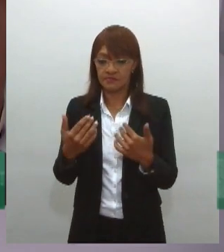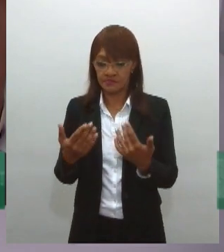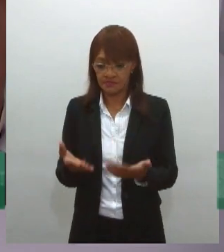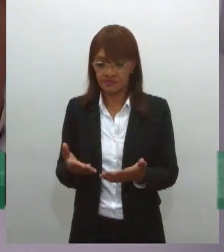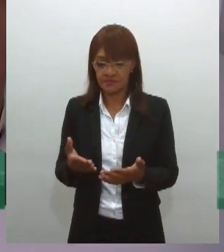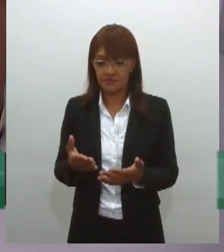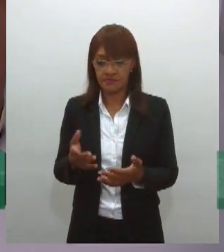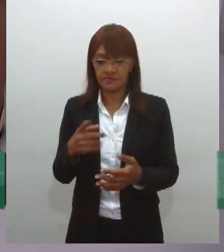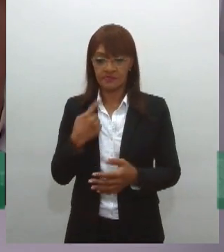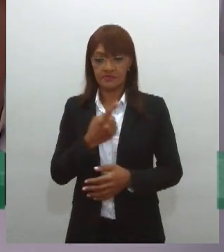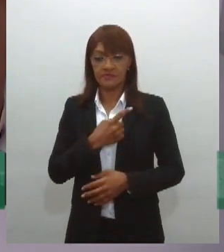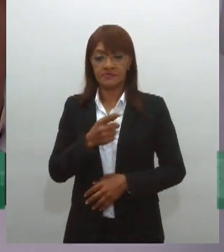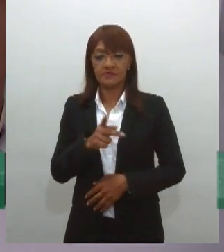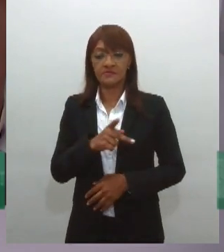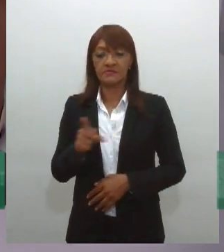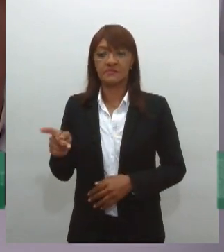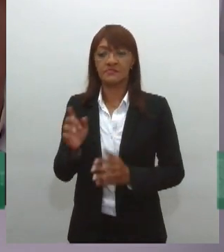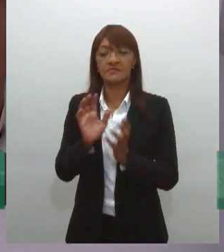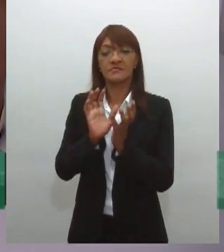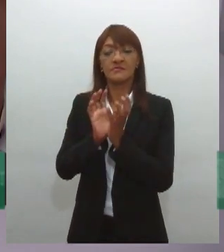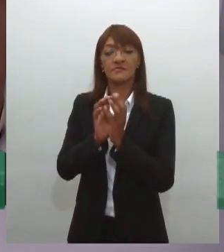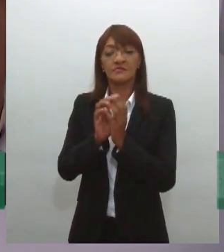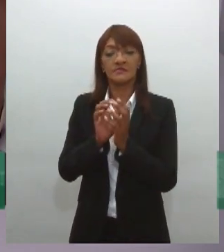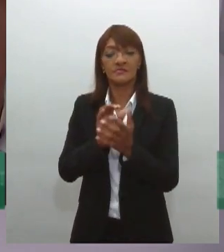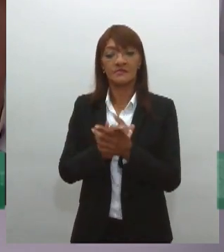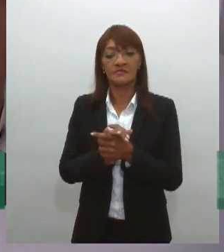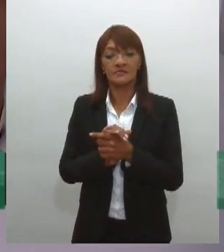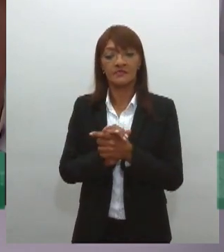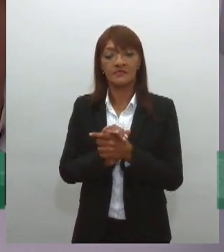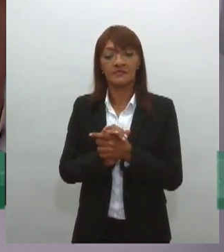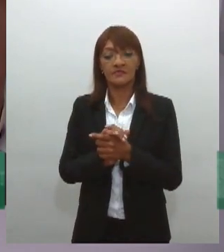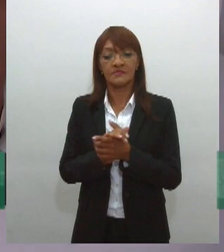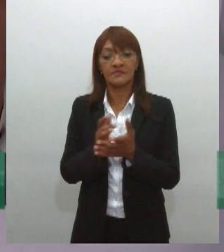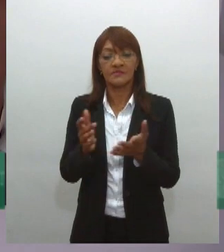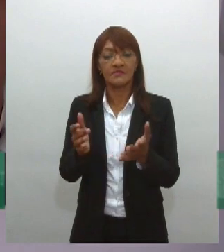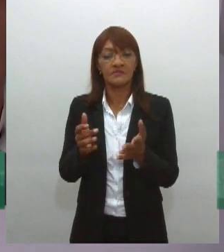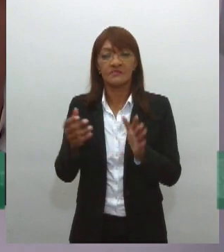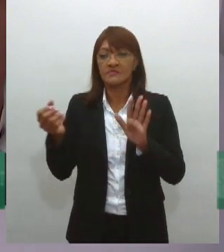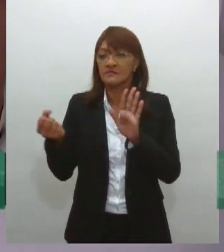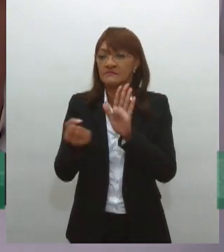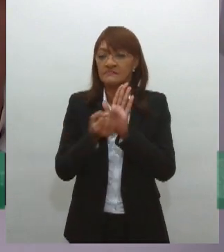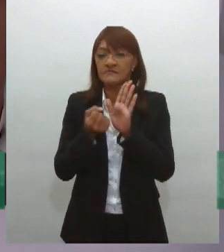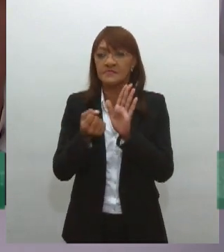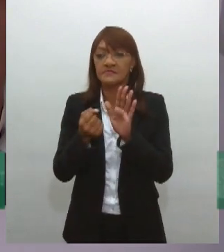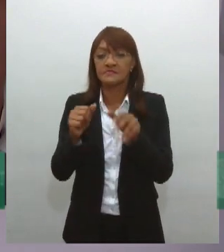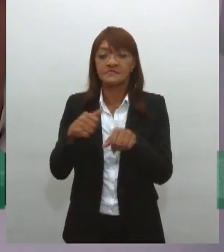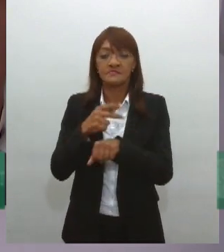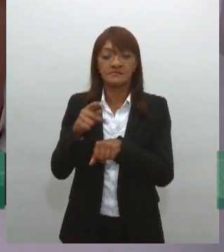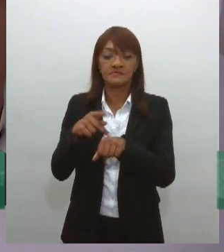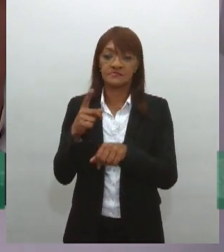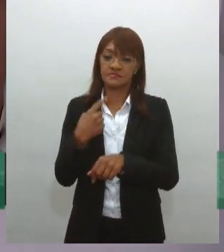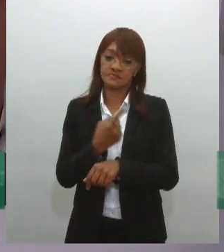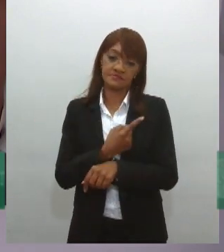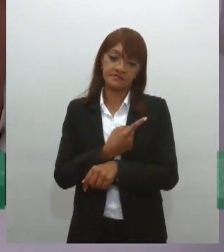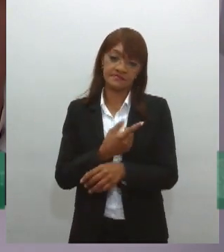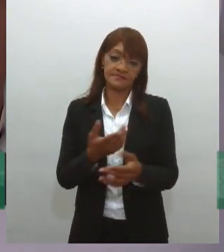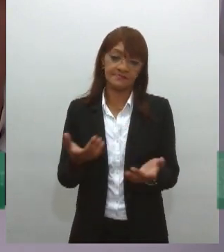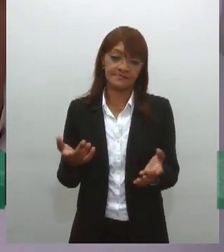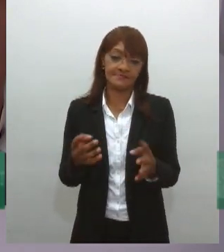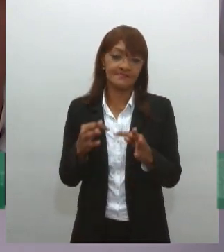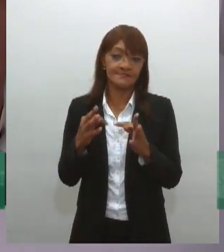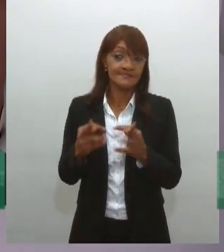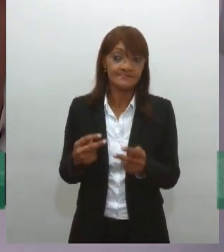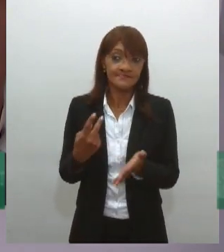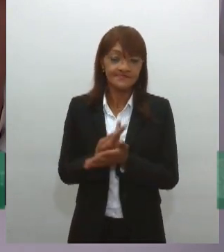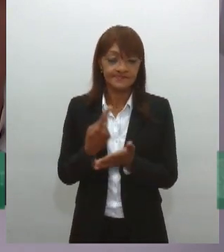em Recife. Sim. Agora vai ser outro momento histórico aí para o nosso país. Então, está tudo acontecendo ao mesmo tempo.